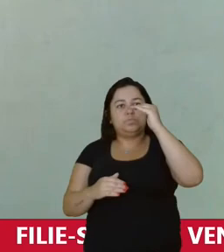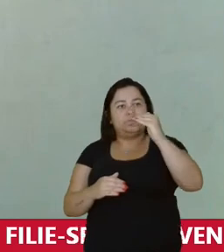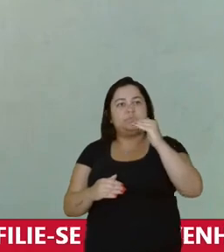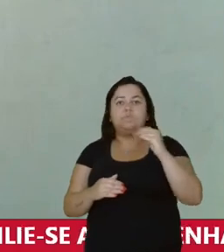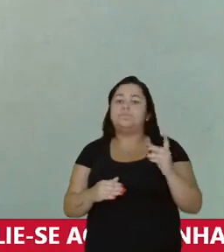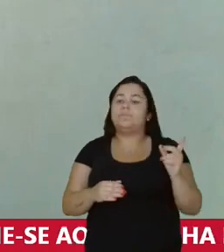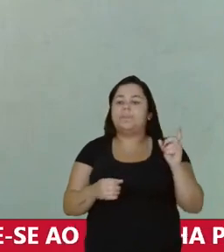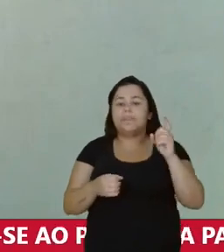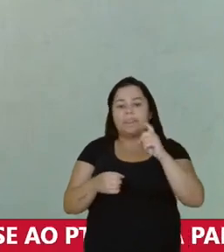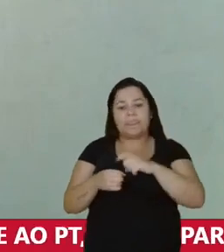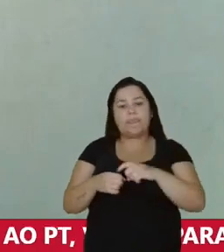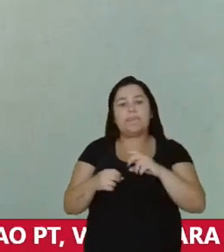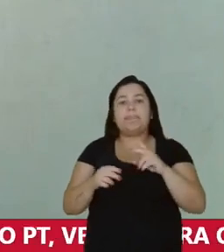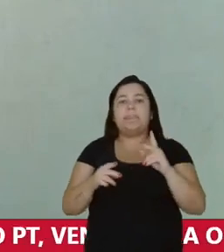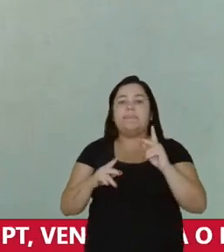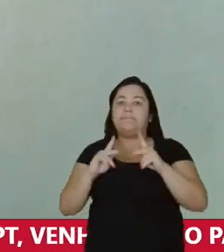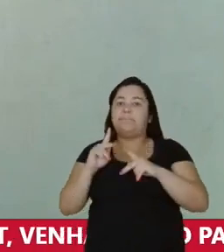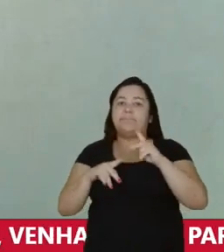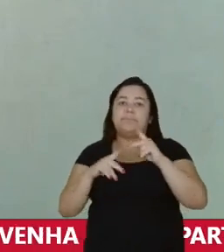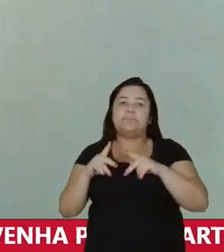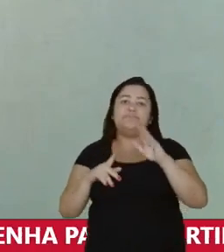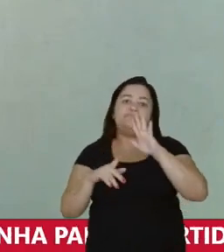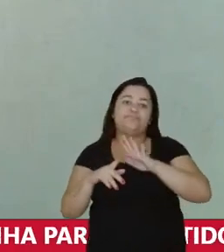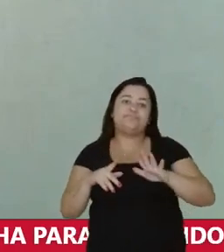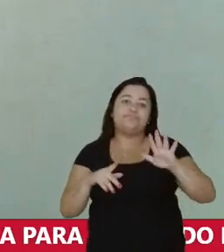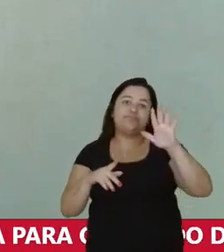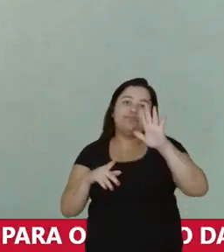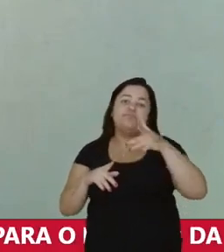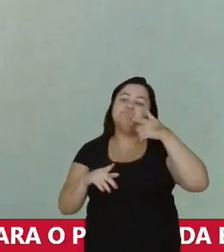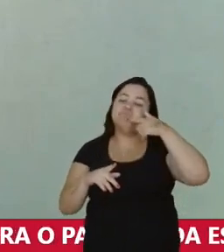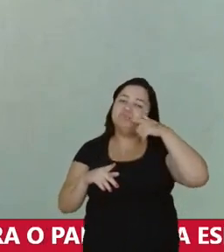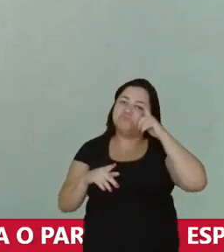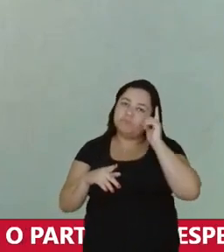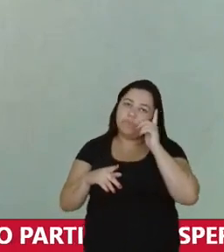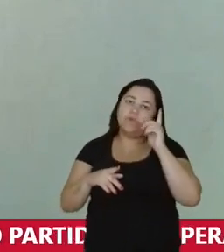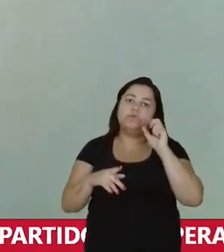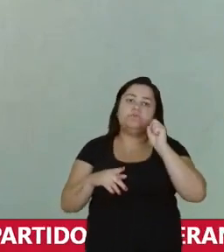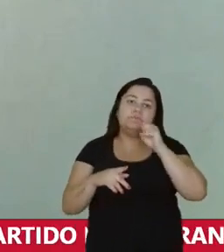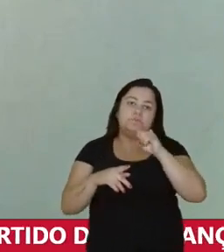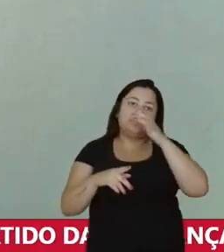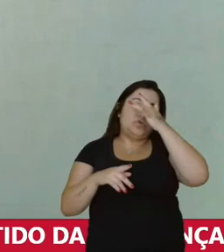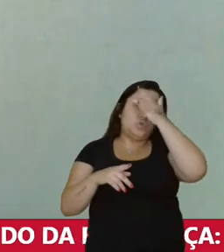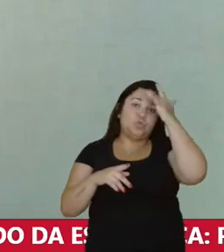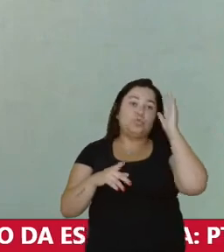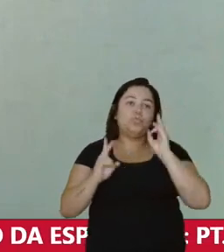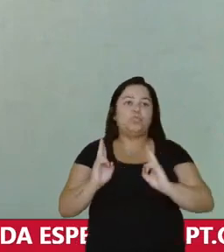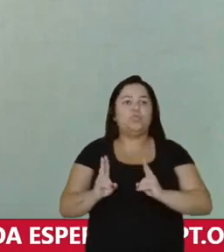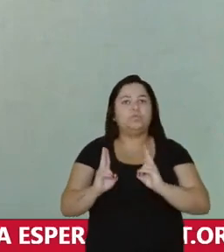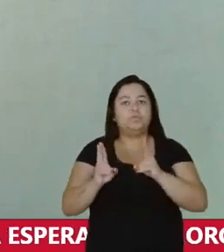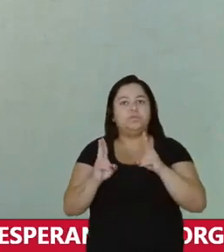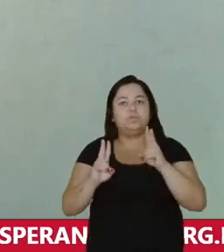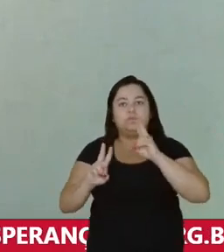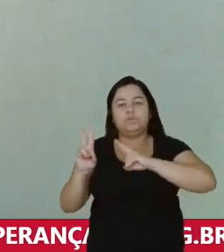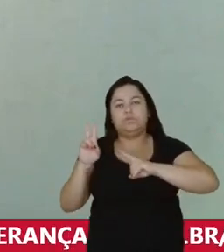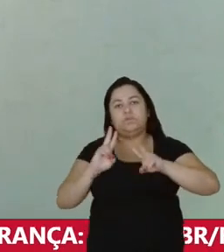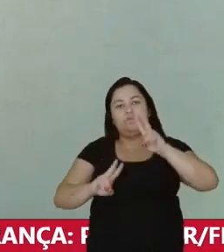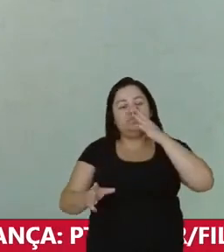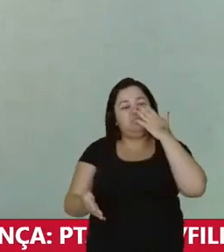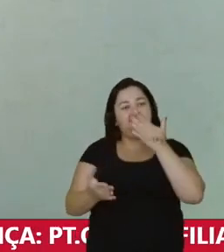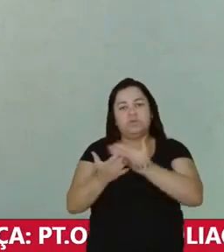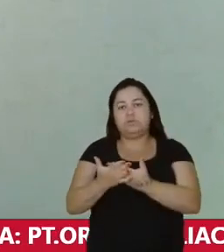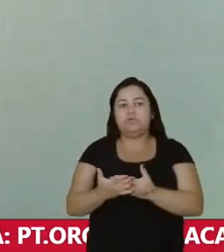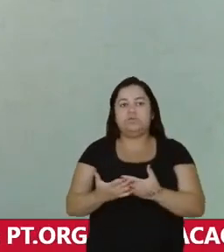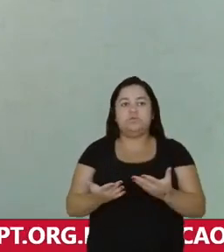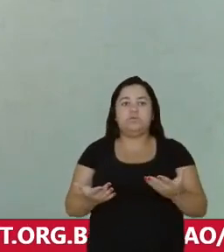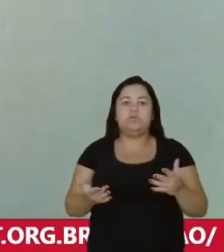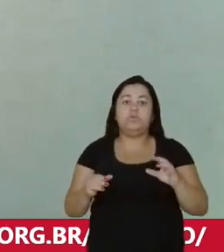política voltada para o nosso povo latino-americano. Antes disso, se a gente continuar nesse olhar, eu não acredito que